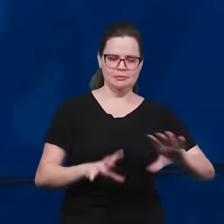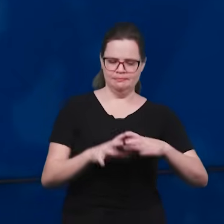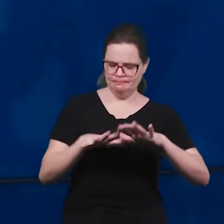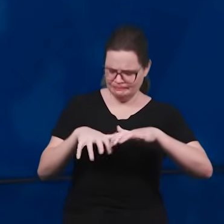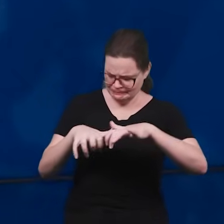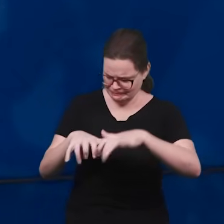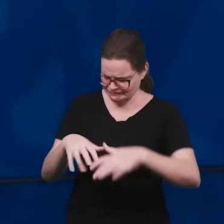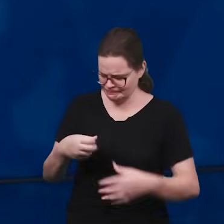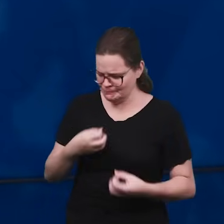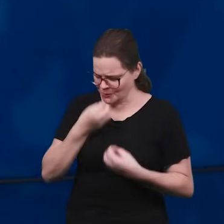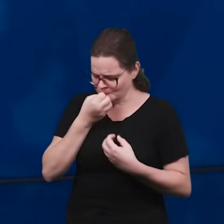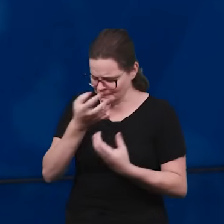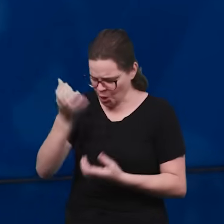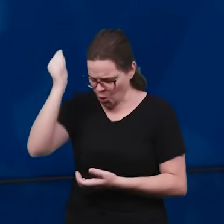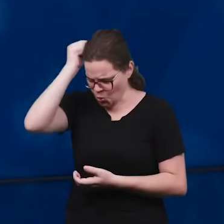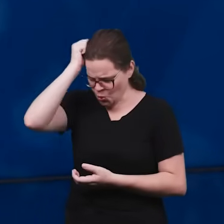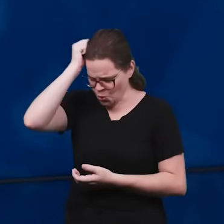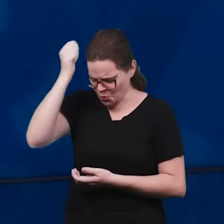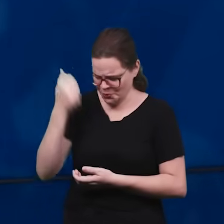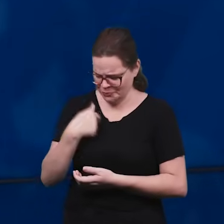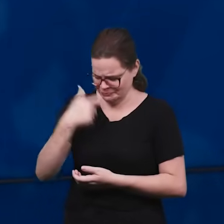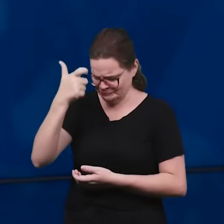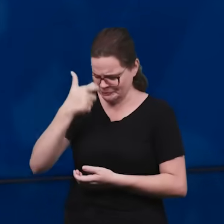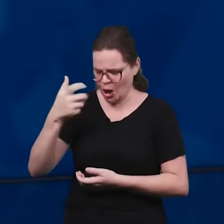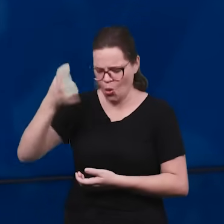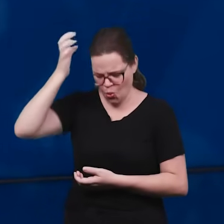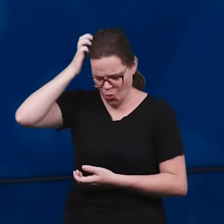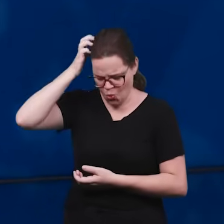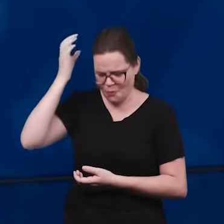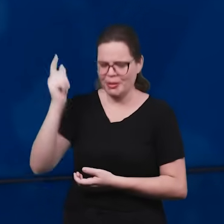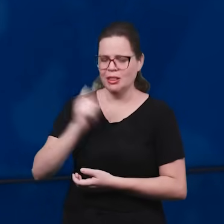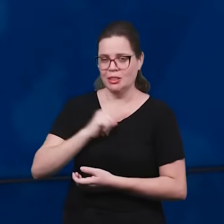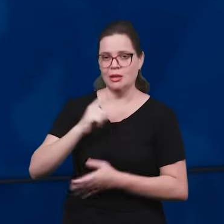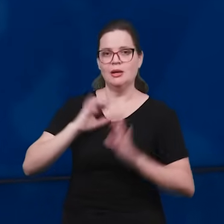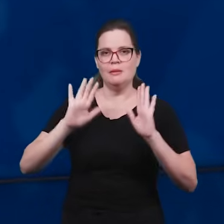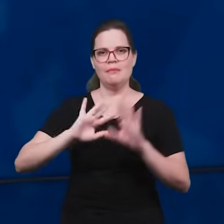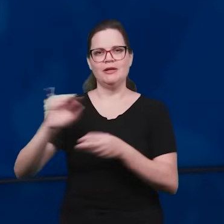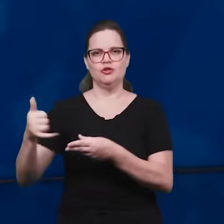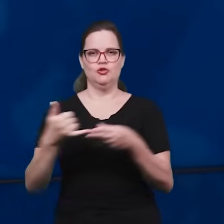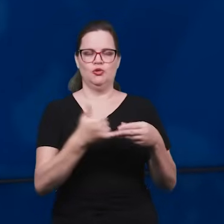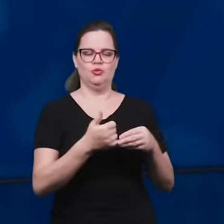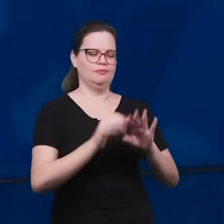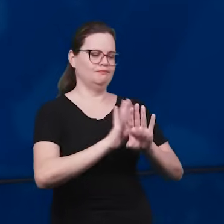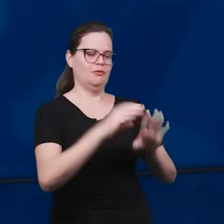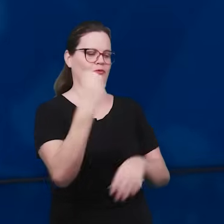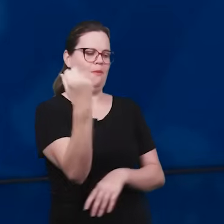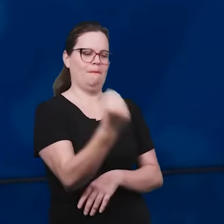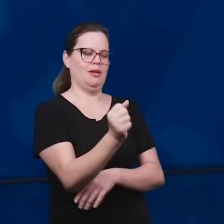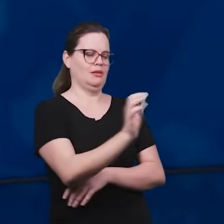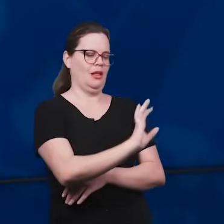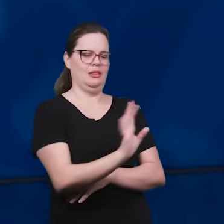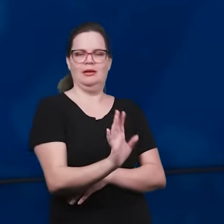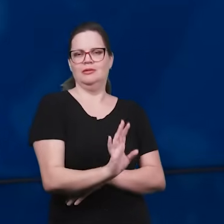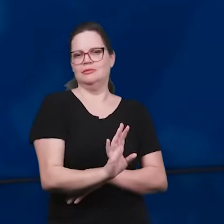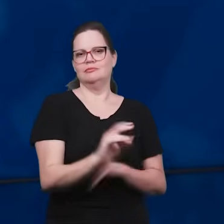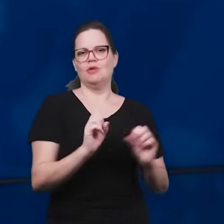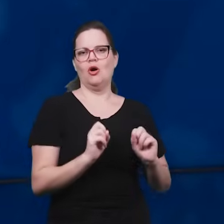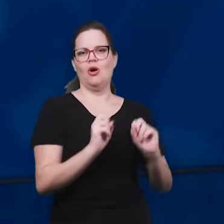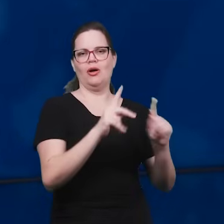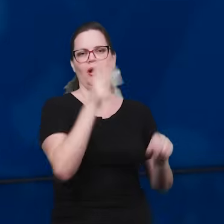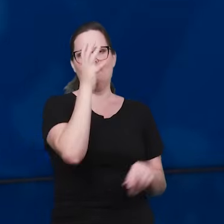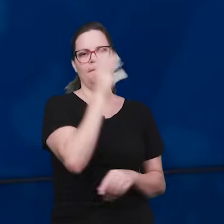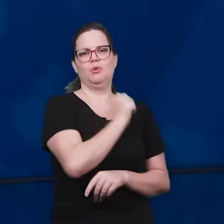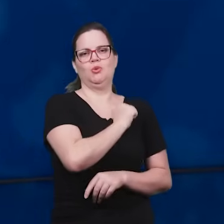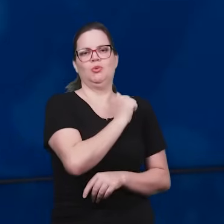sua culpa e receberam o perdão e o livramento da morte, quando se dispuseram a entregar as suas próprias